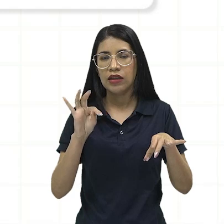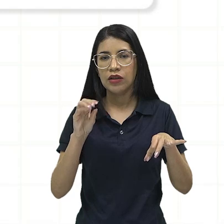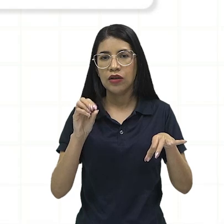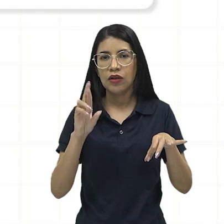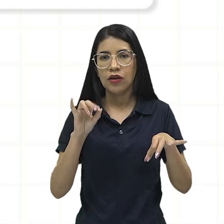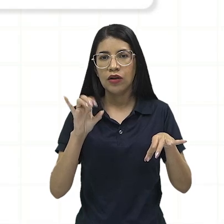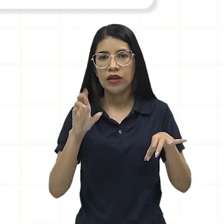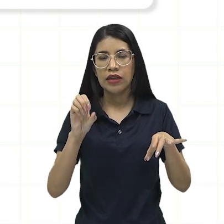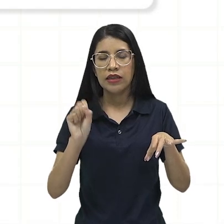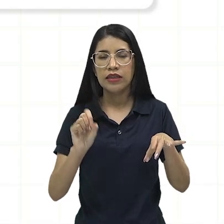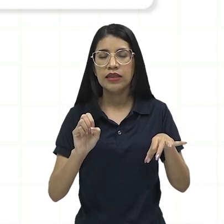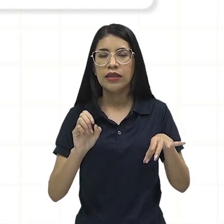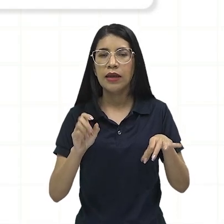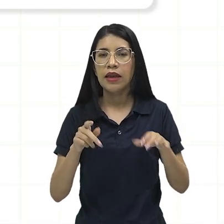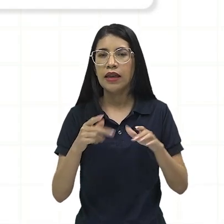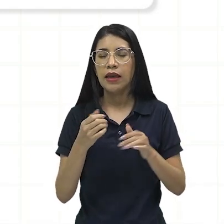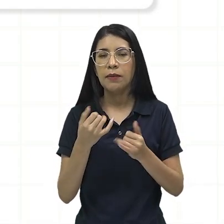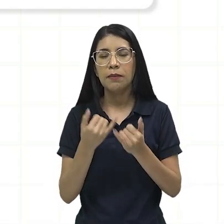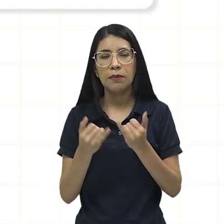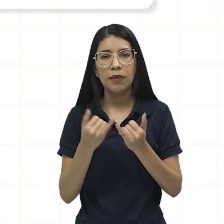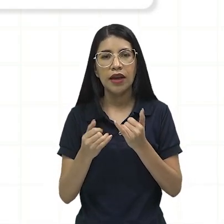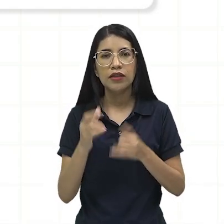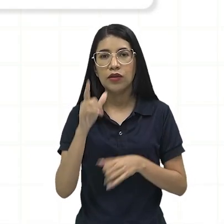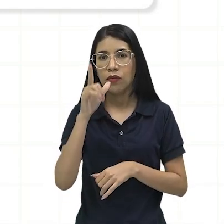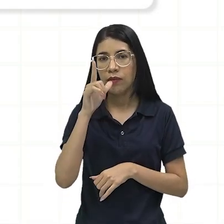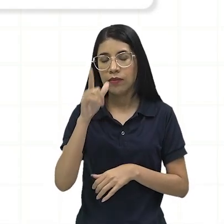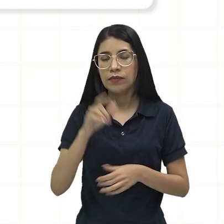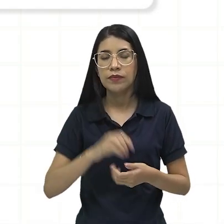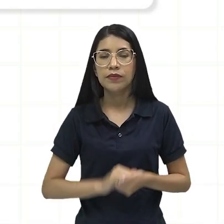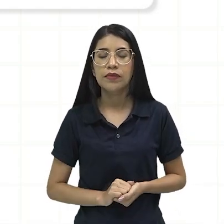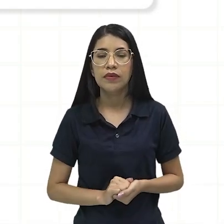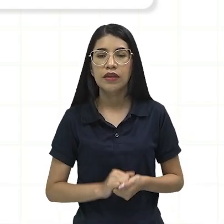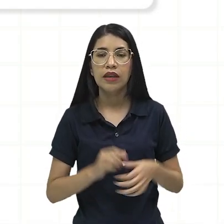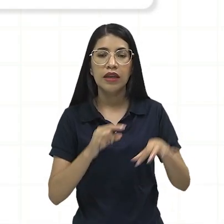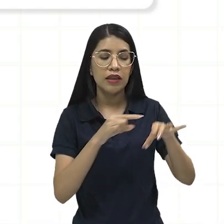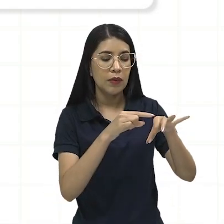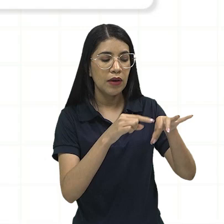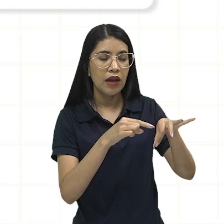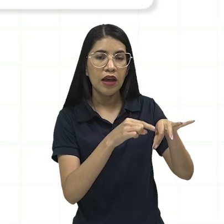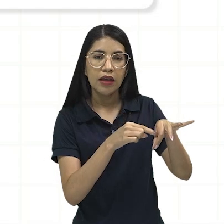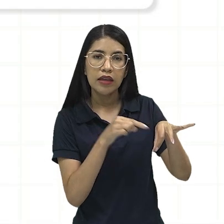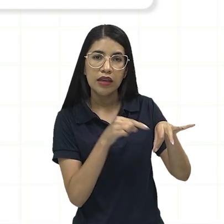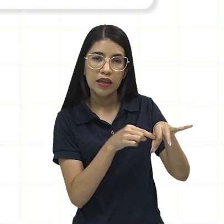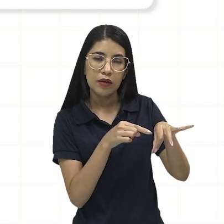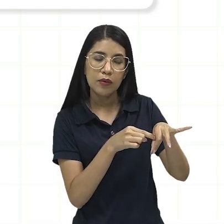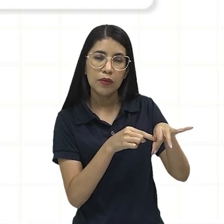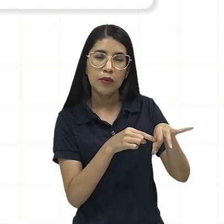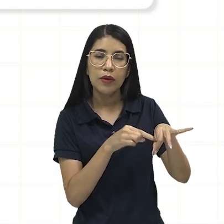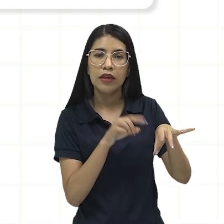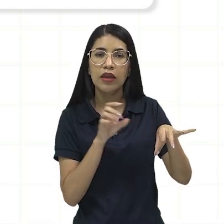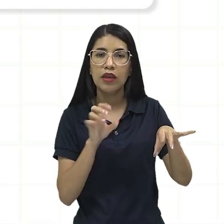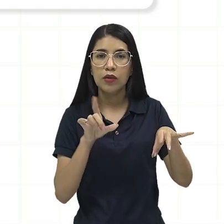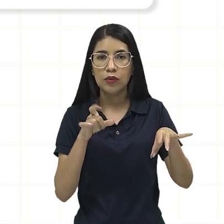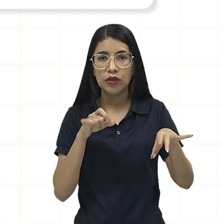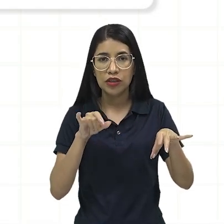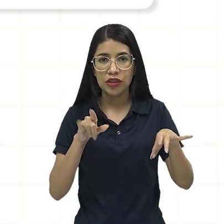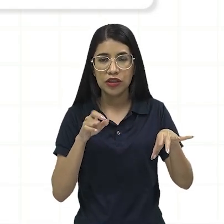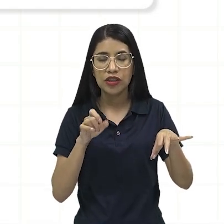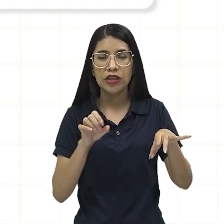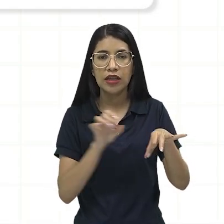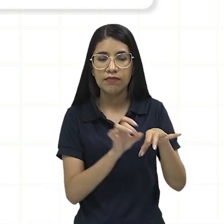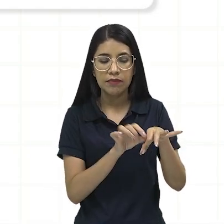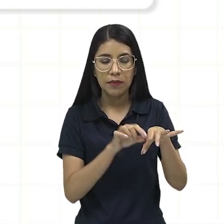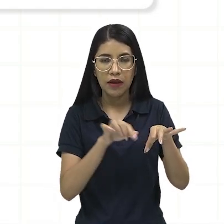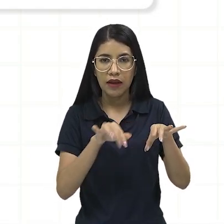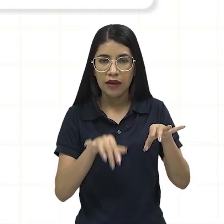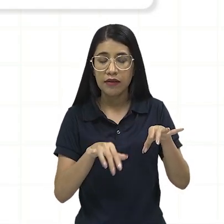pênis masculino, né? Aliás, do pênis. E nós temos aqui uma abertura, um orifício por onde é a saída da urina. Então,